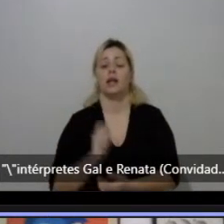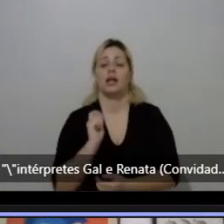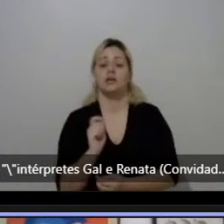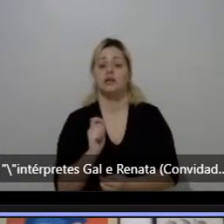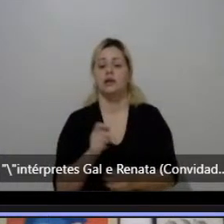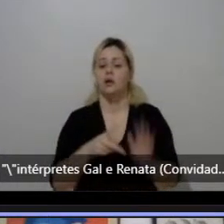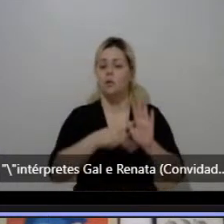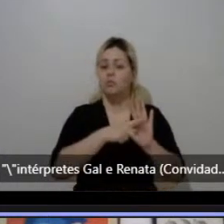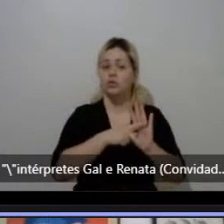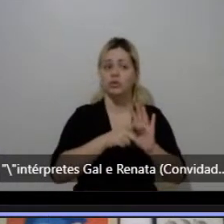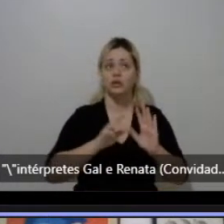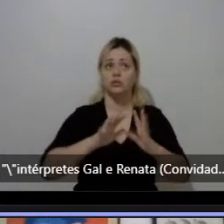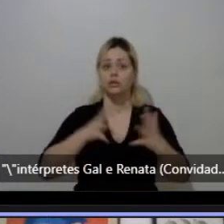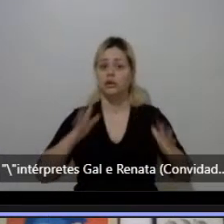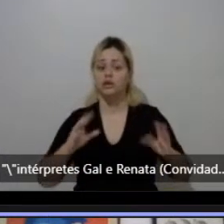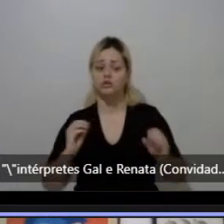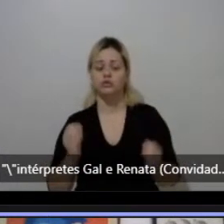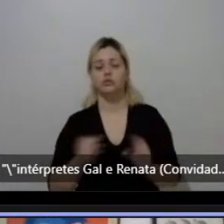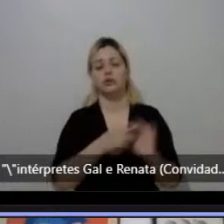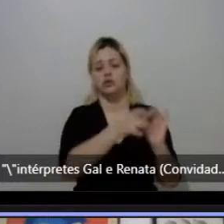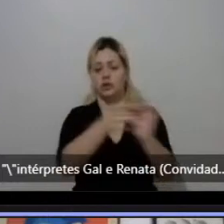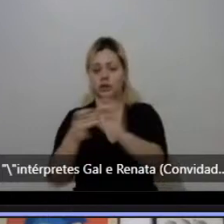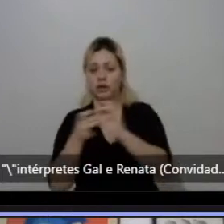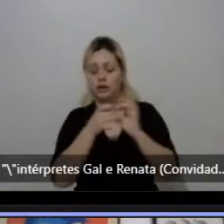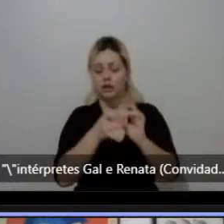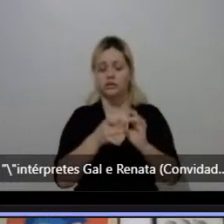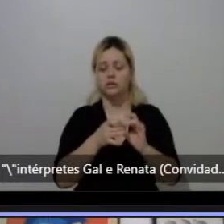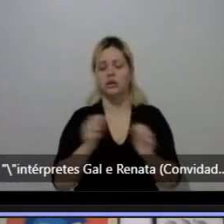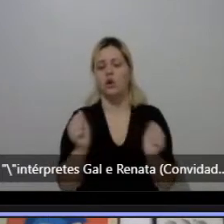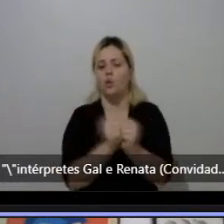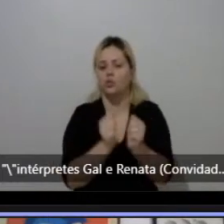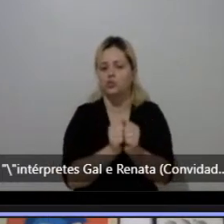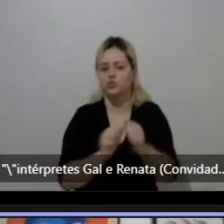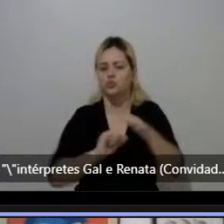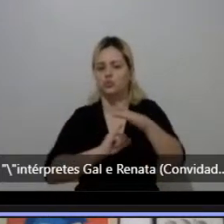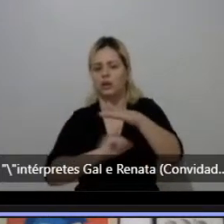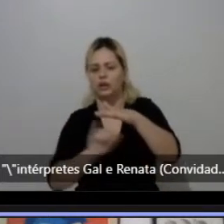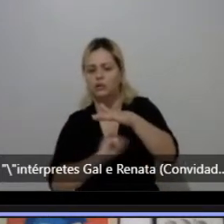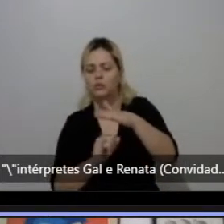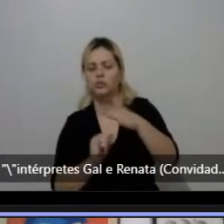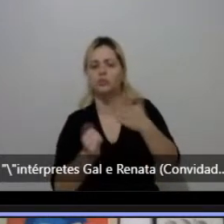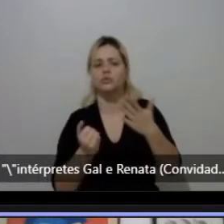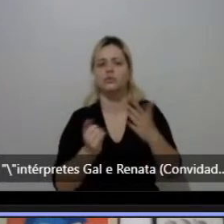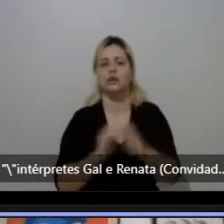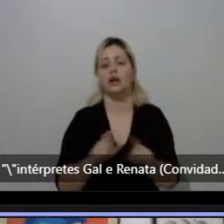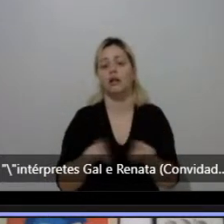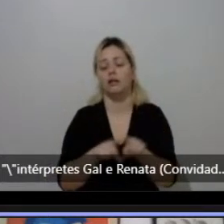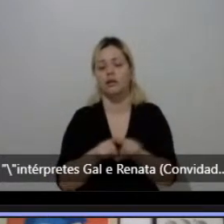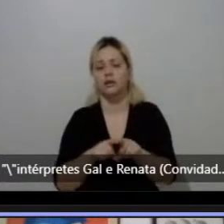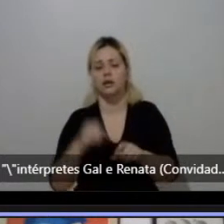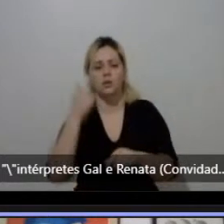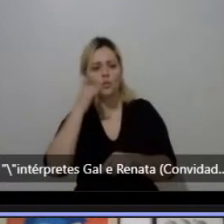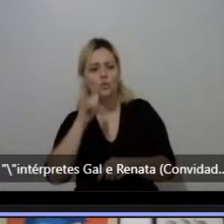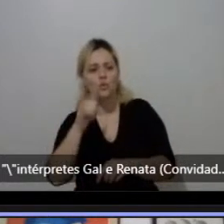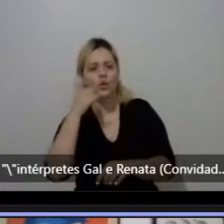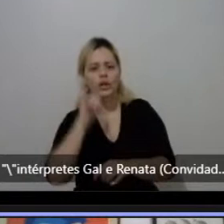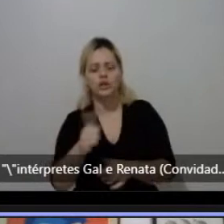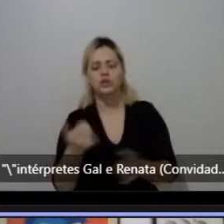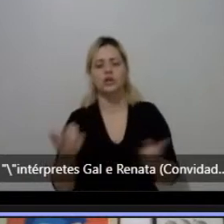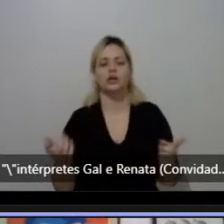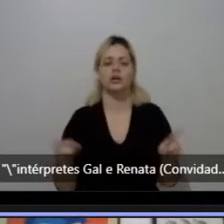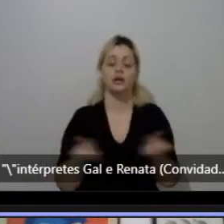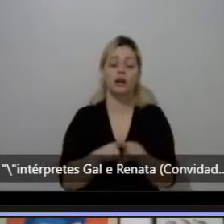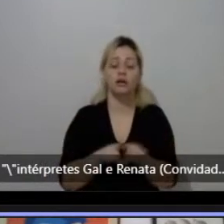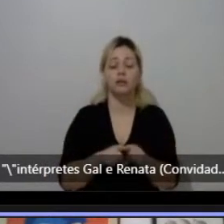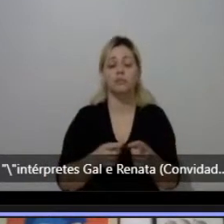projeto, né, de integração através da indústria, das grandes hidrelétricas, né, no território latino-americano,